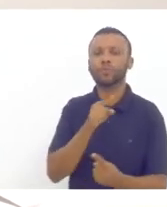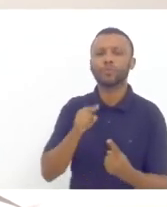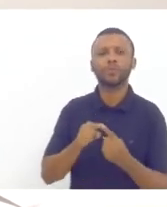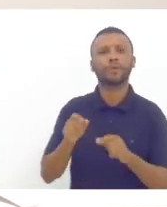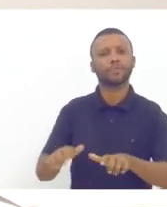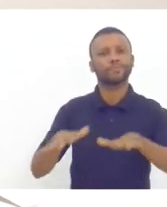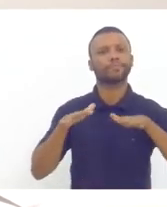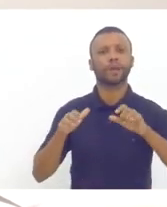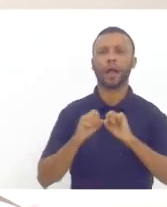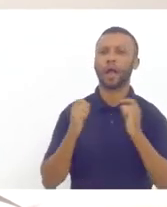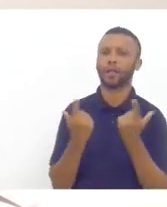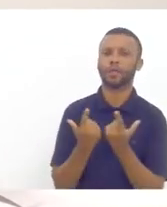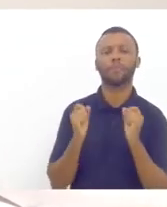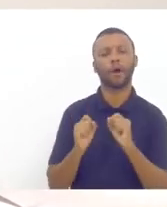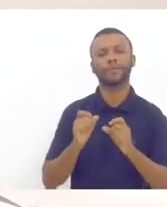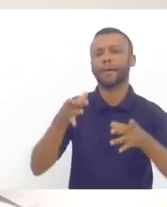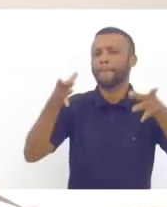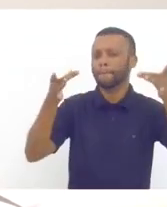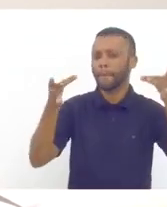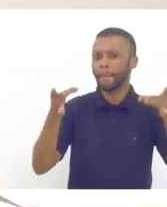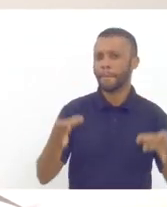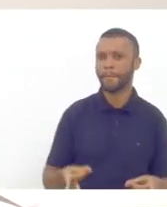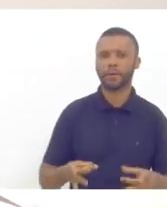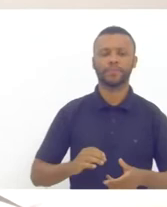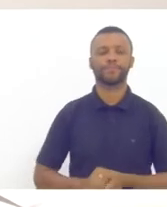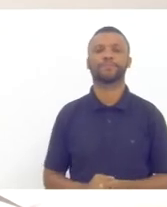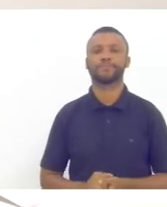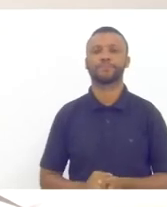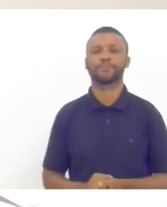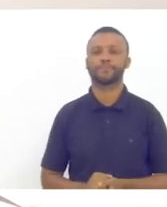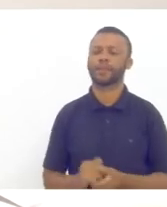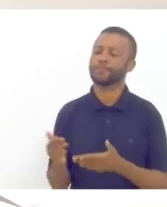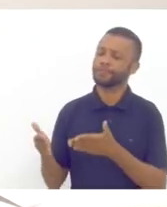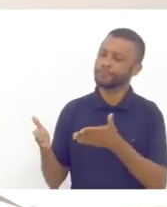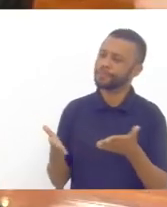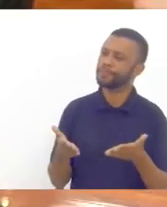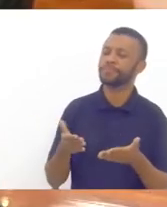possa, né, detalhar mais. É, secretária.